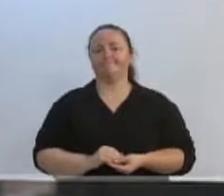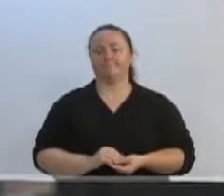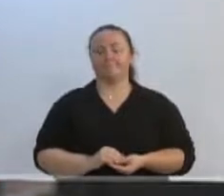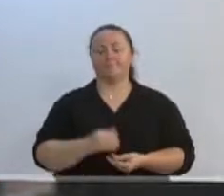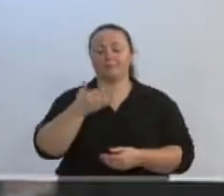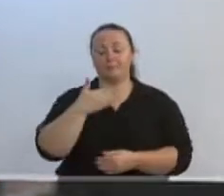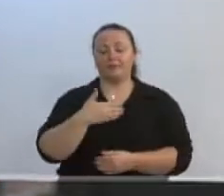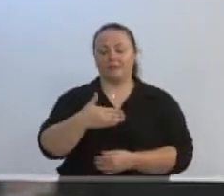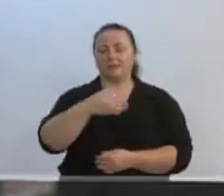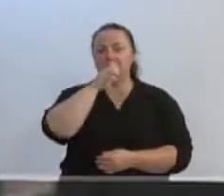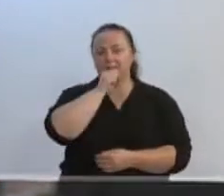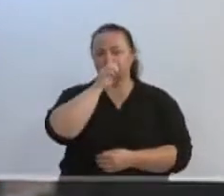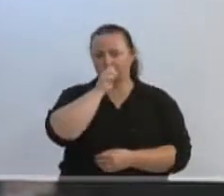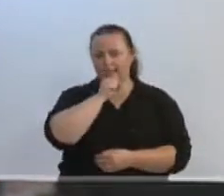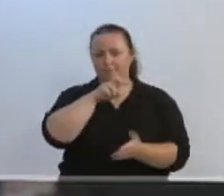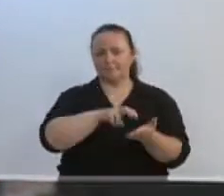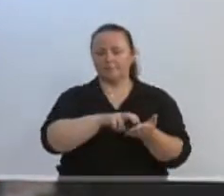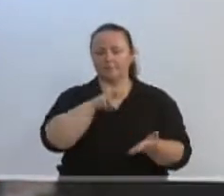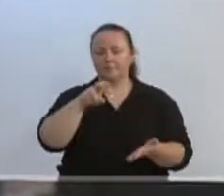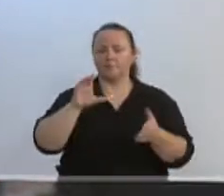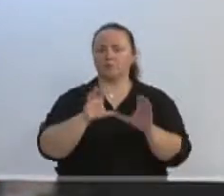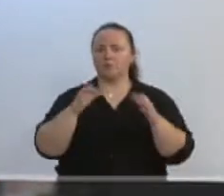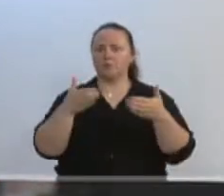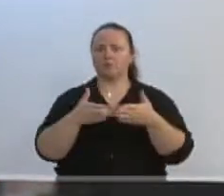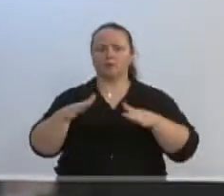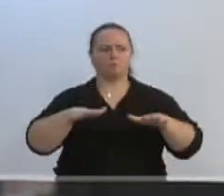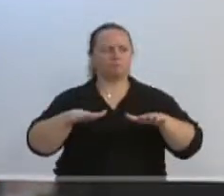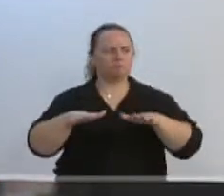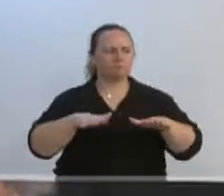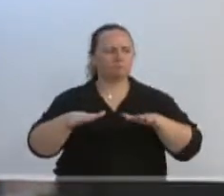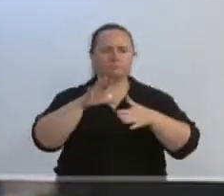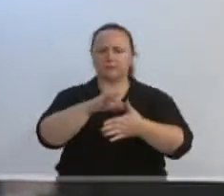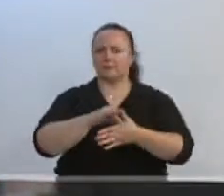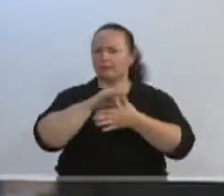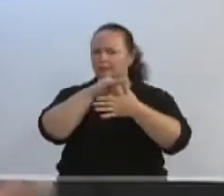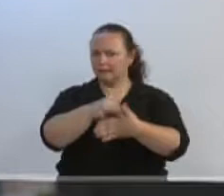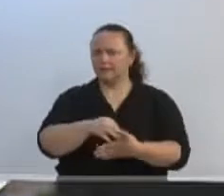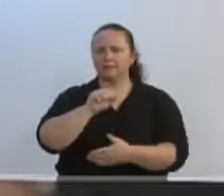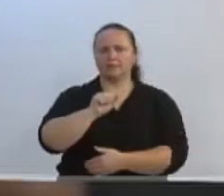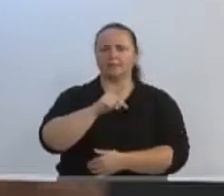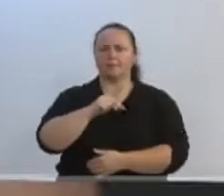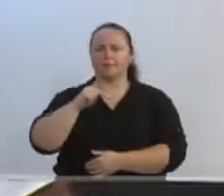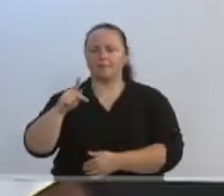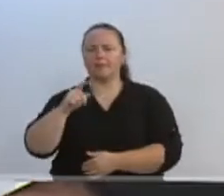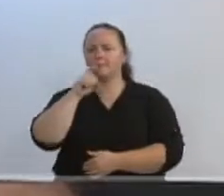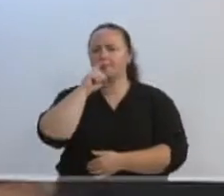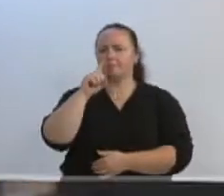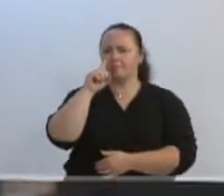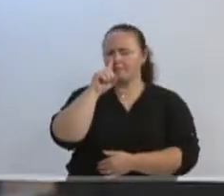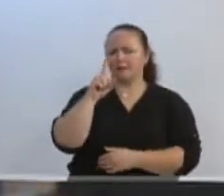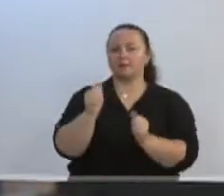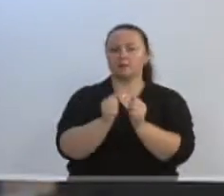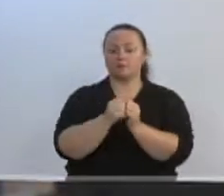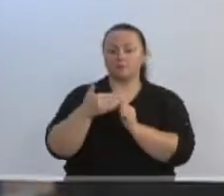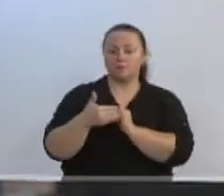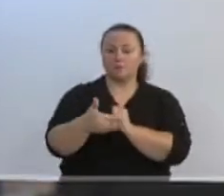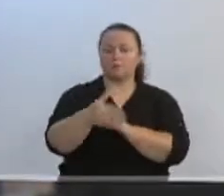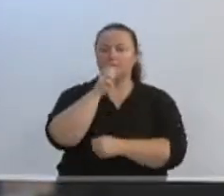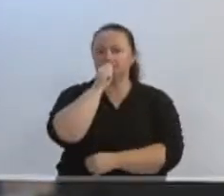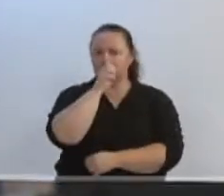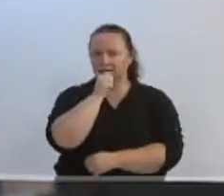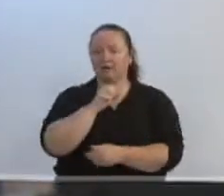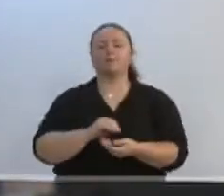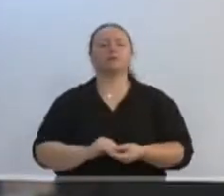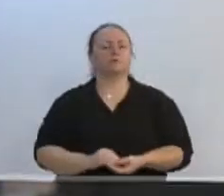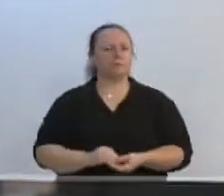próximo sábado, neste sábado pela manhã, a comunidade está mobilizada, as lideranças, a APP, os pais, neste sábado agora, enfim,